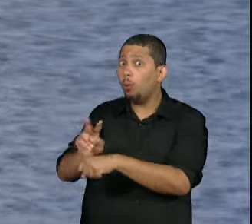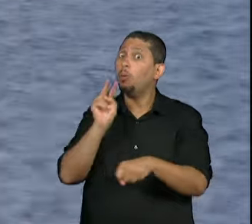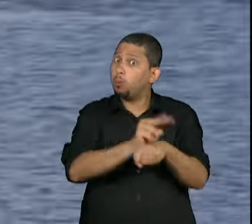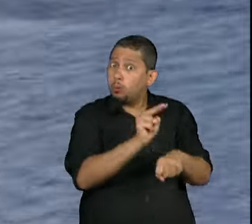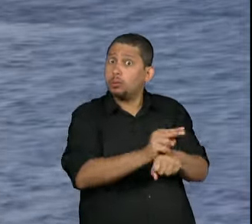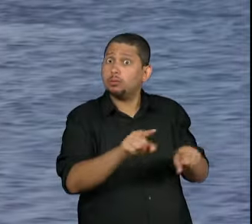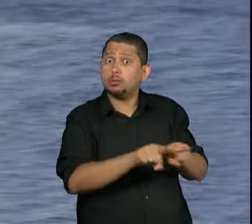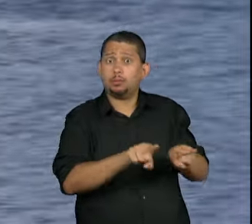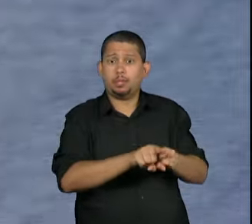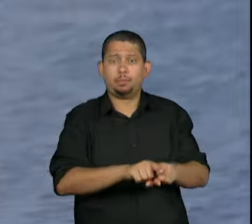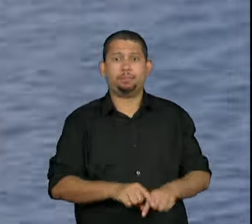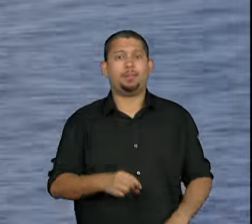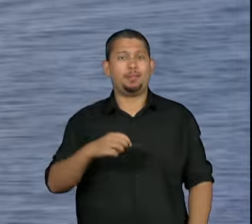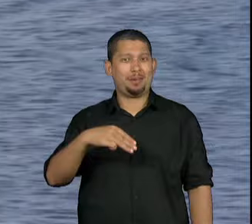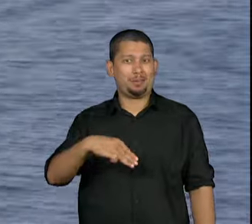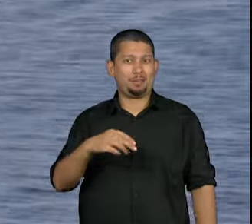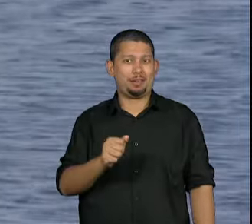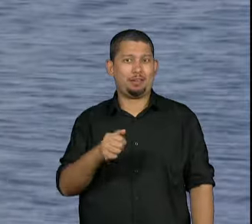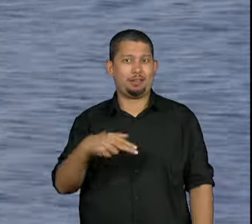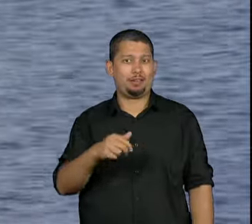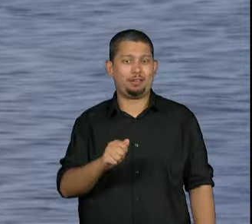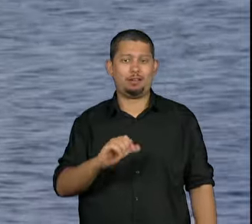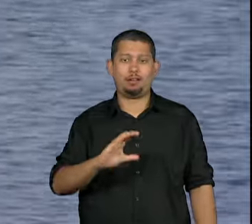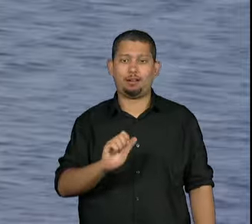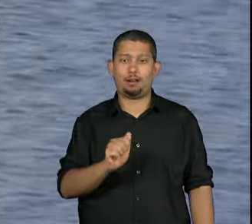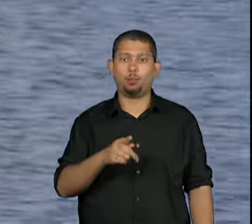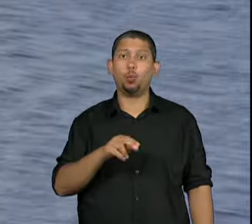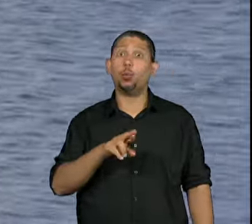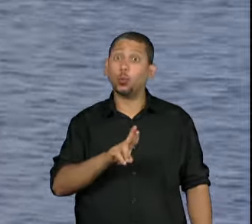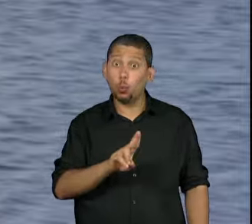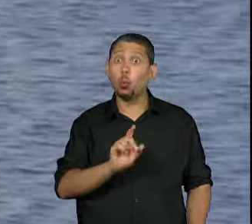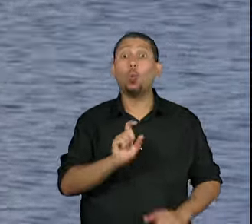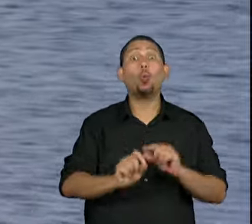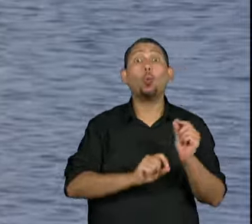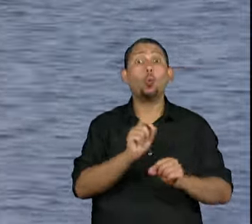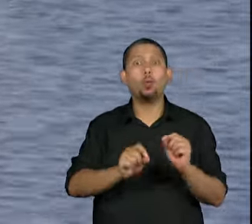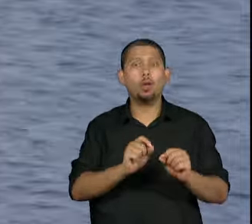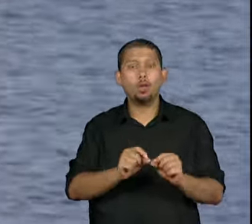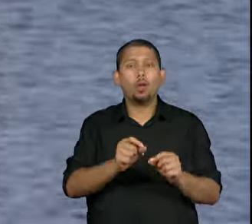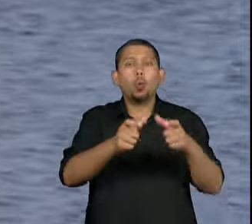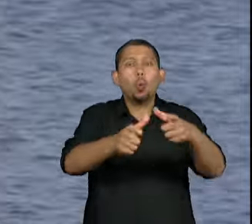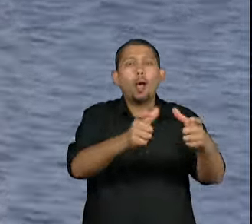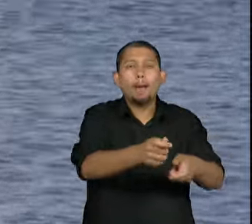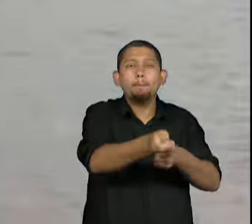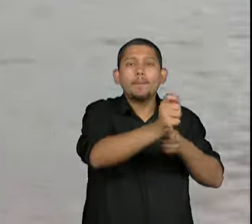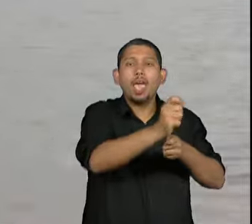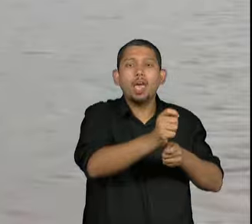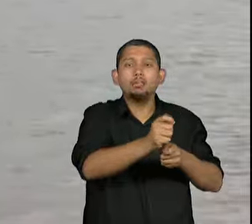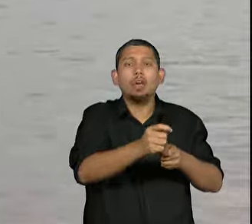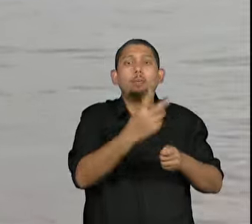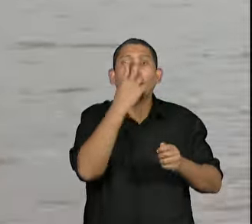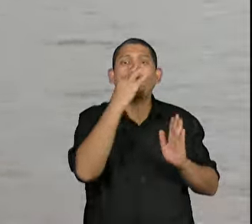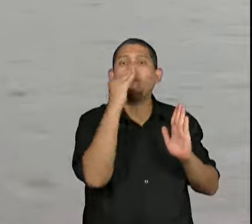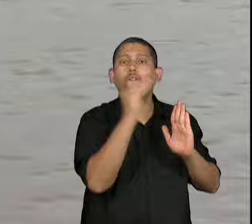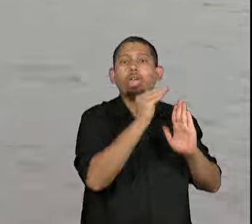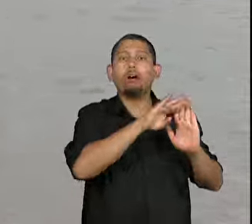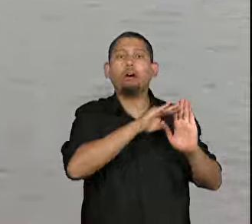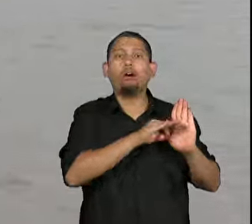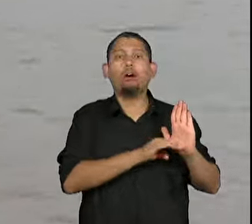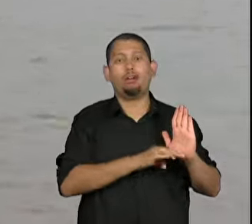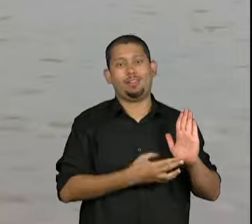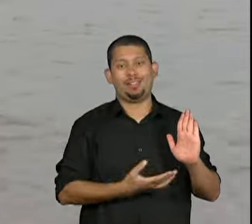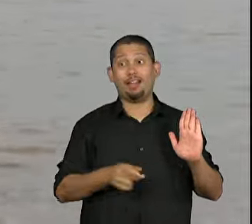Em Manacapuru, por exemplo, foram registradas 10 vezes mais pontos de pesca ilegal do que na área protegida